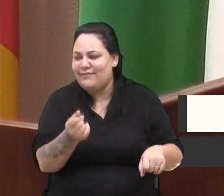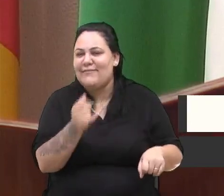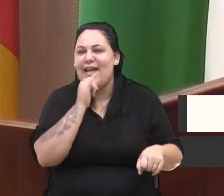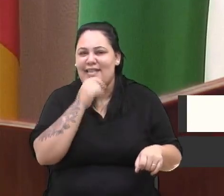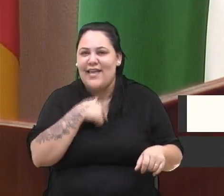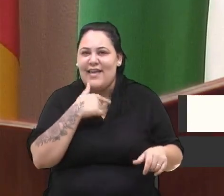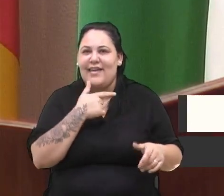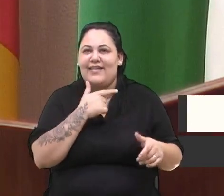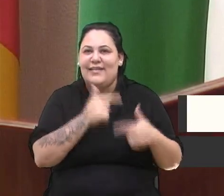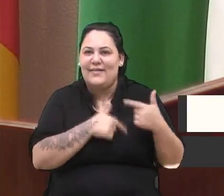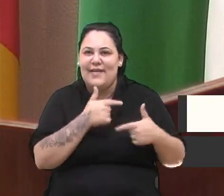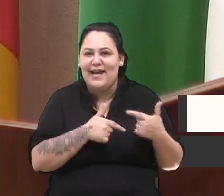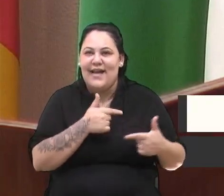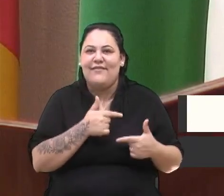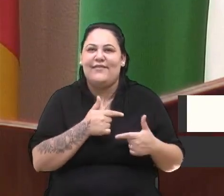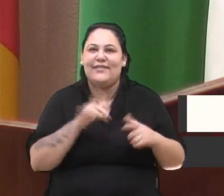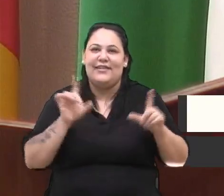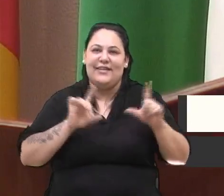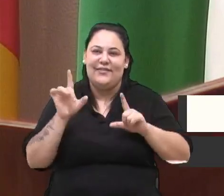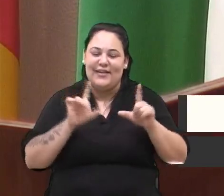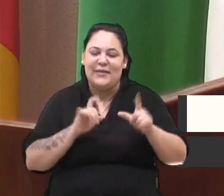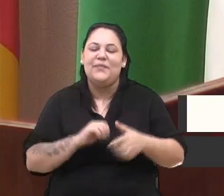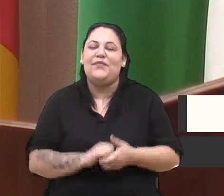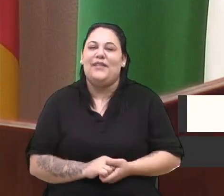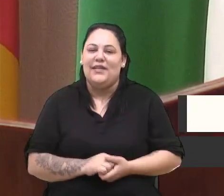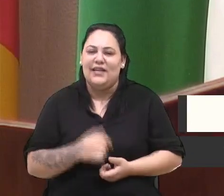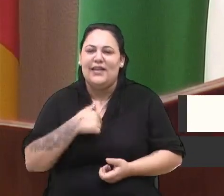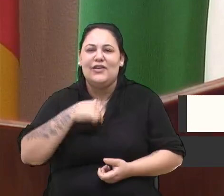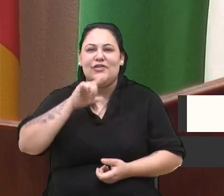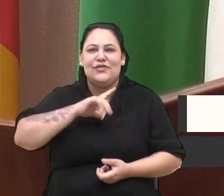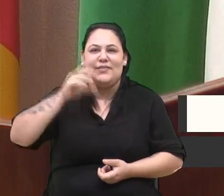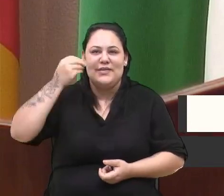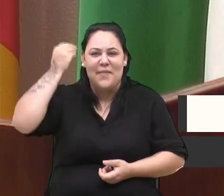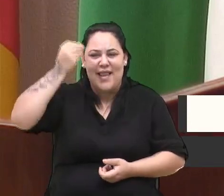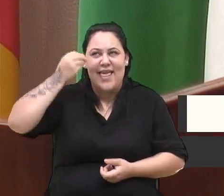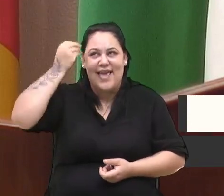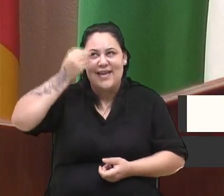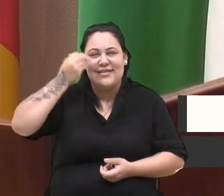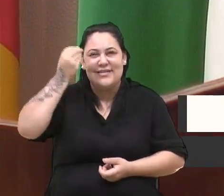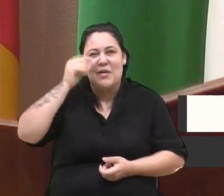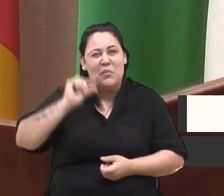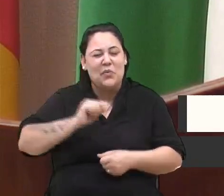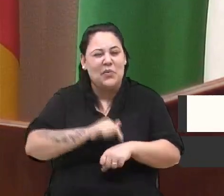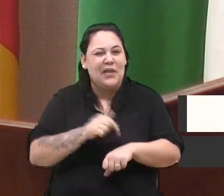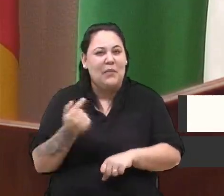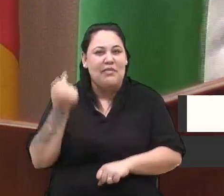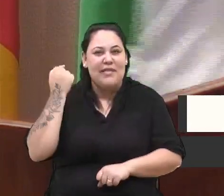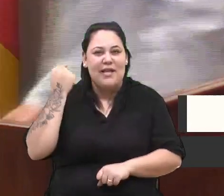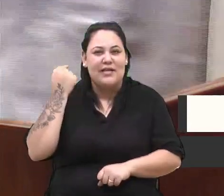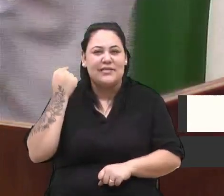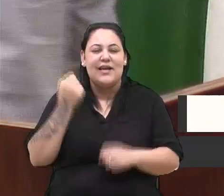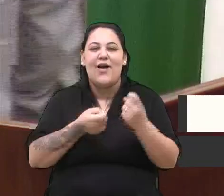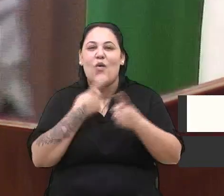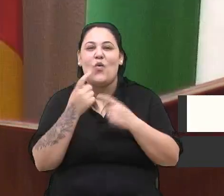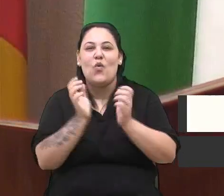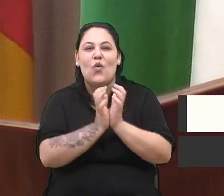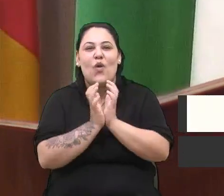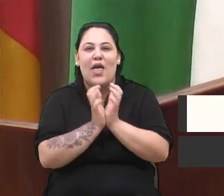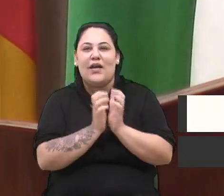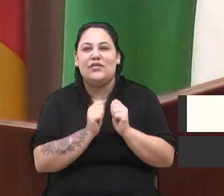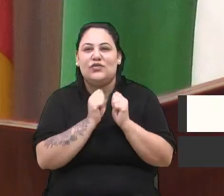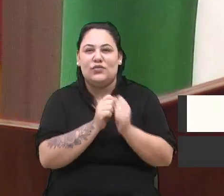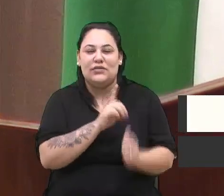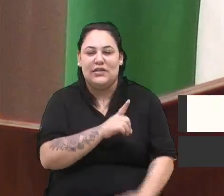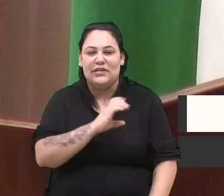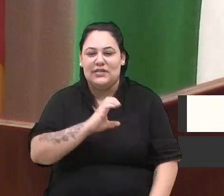ainda em outra sede, né, anterior, e tive uma experiência no INAVE agora há pouco tempo, com alguns colegas também da ADCE, da